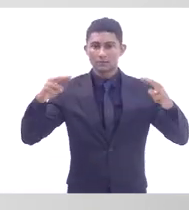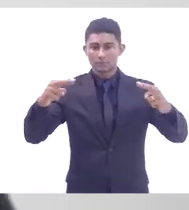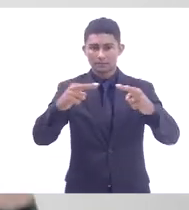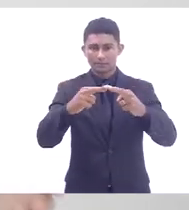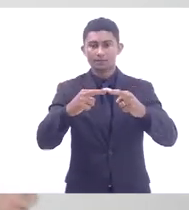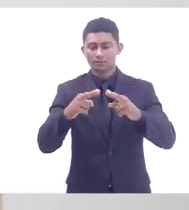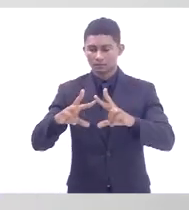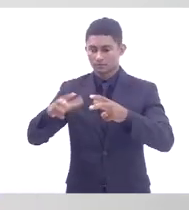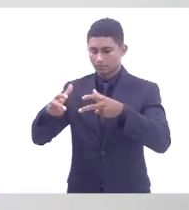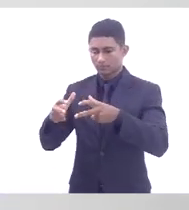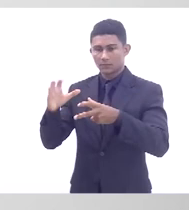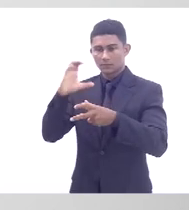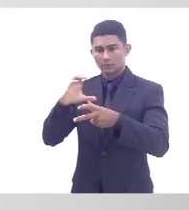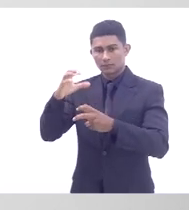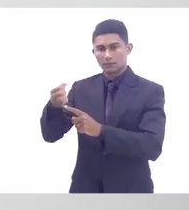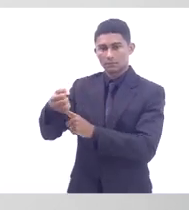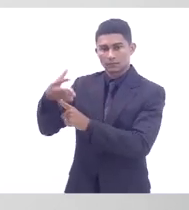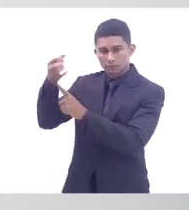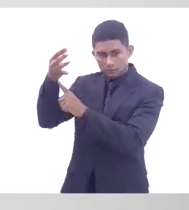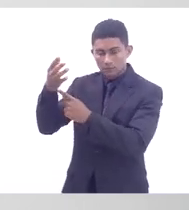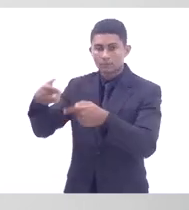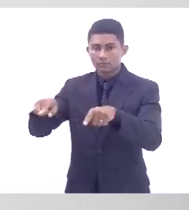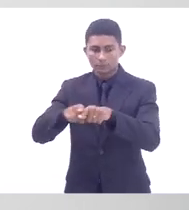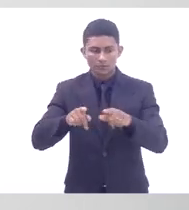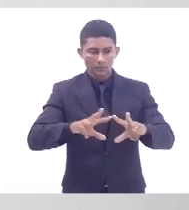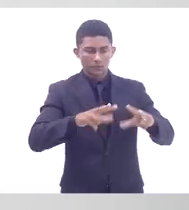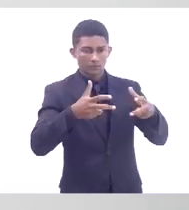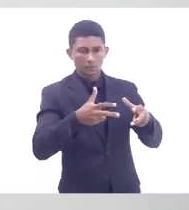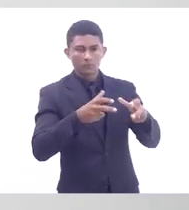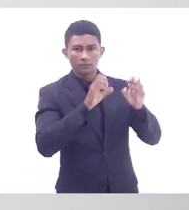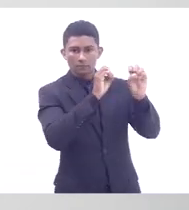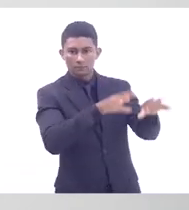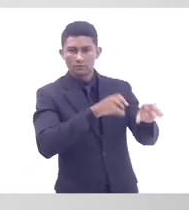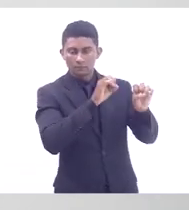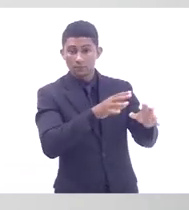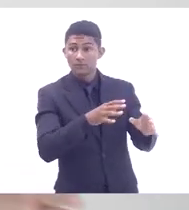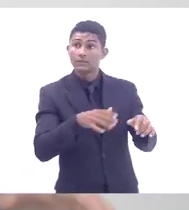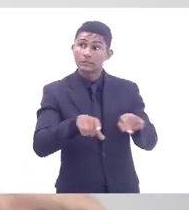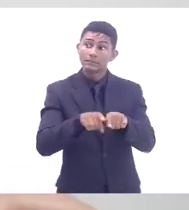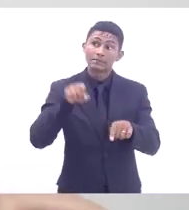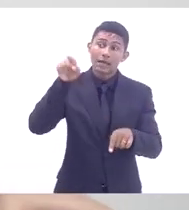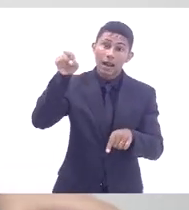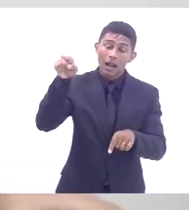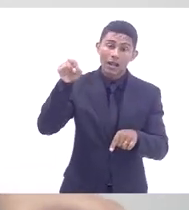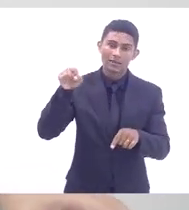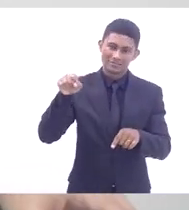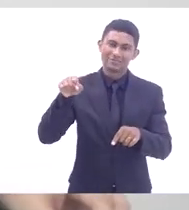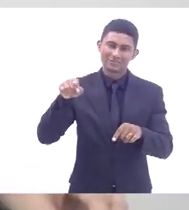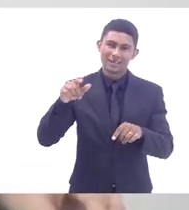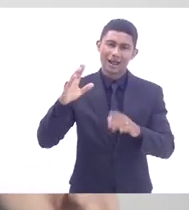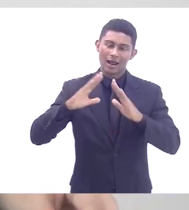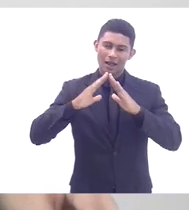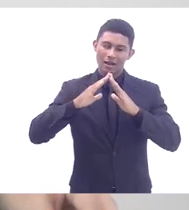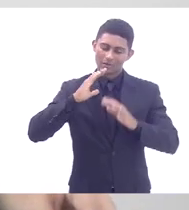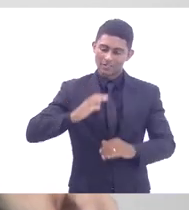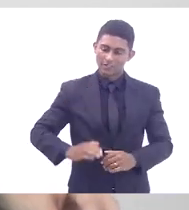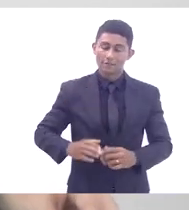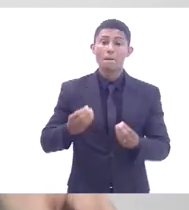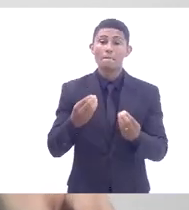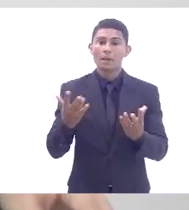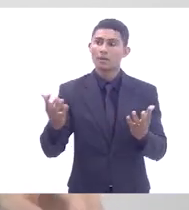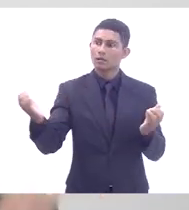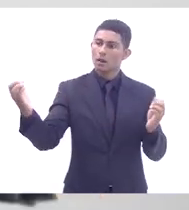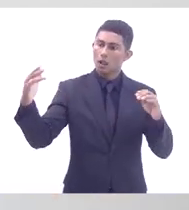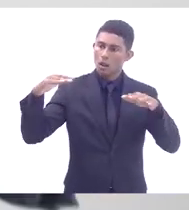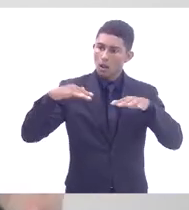Ciência e Tecnologia e com a Casa Civil para que a gente possa dar os encaminhamentos devidos que